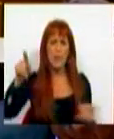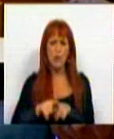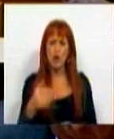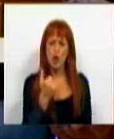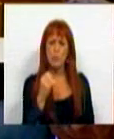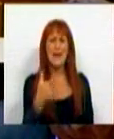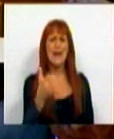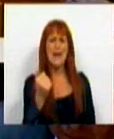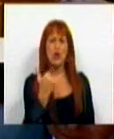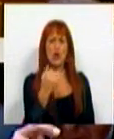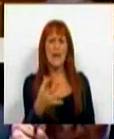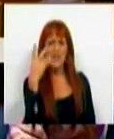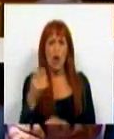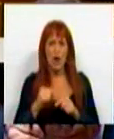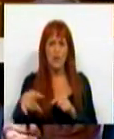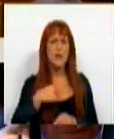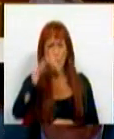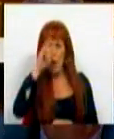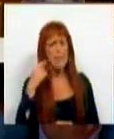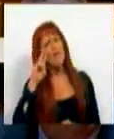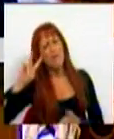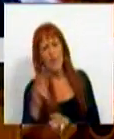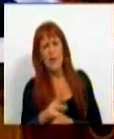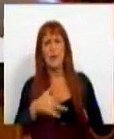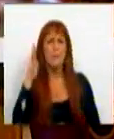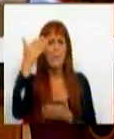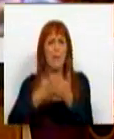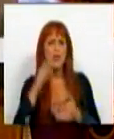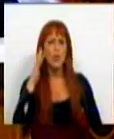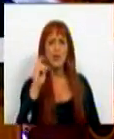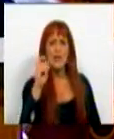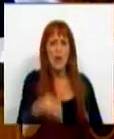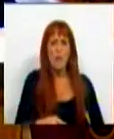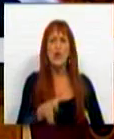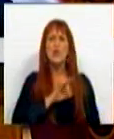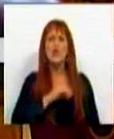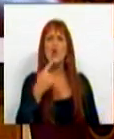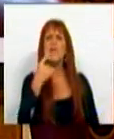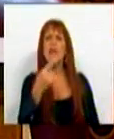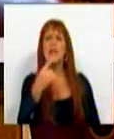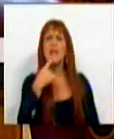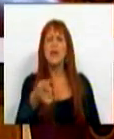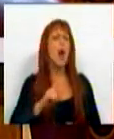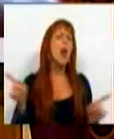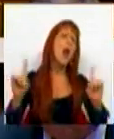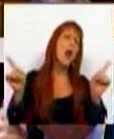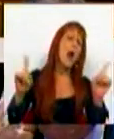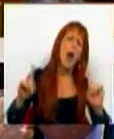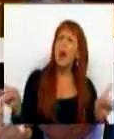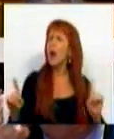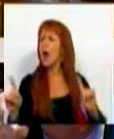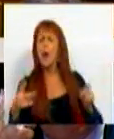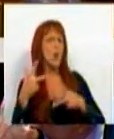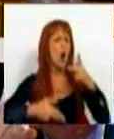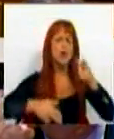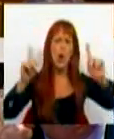de 2015-2019. Se não se lembram, vão consultar. 39. E o que os senhores têm dito é não era